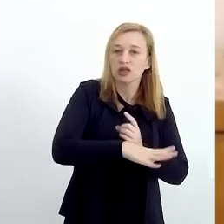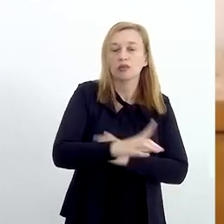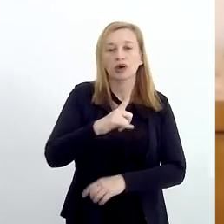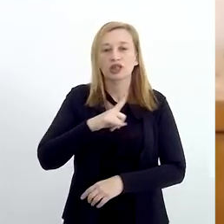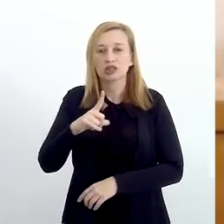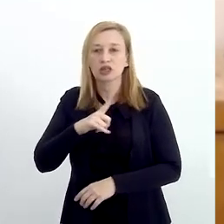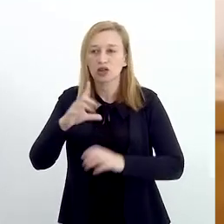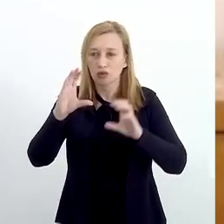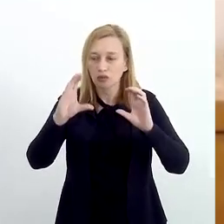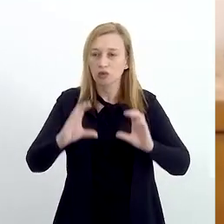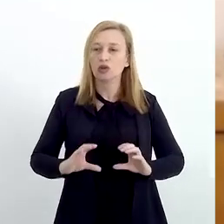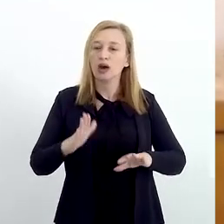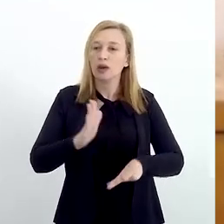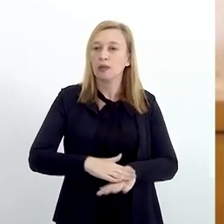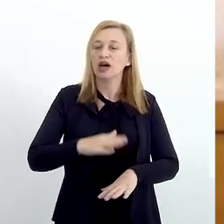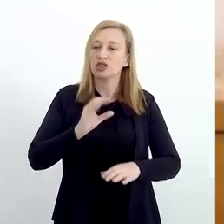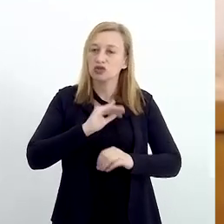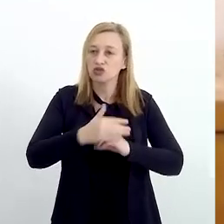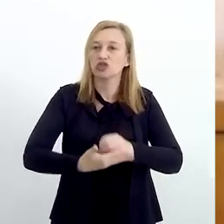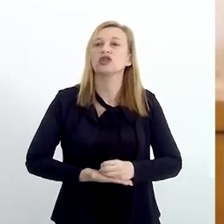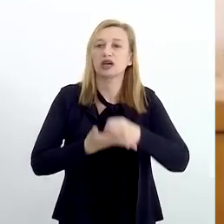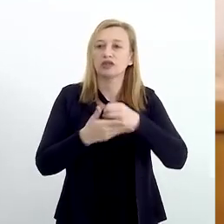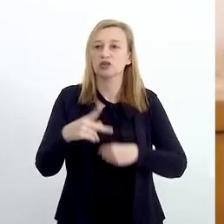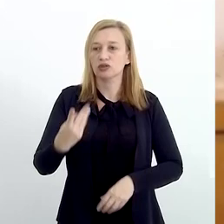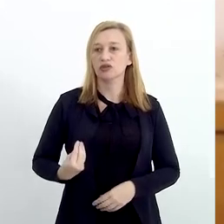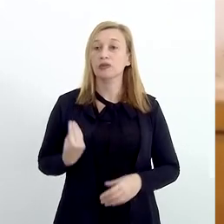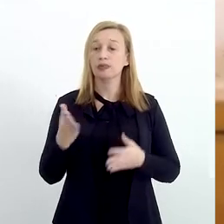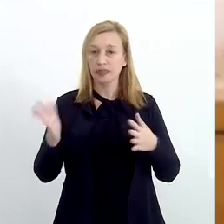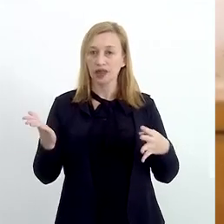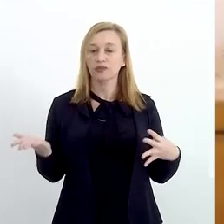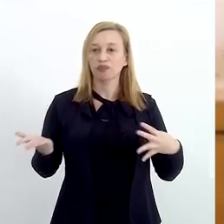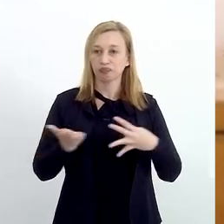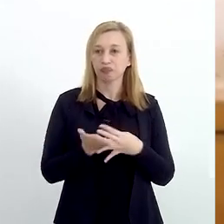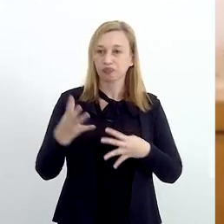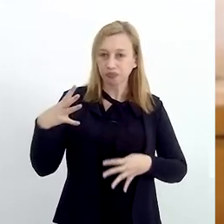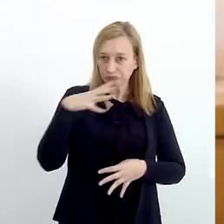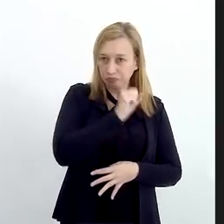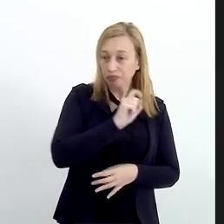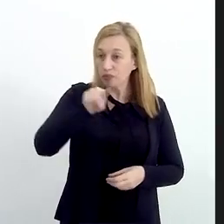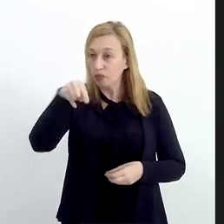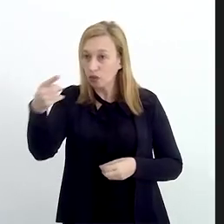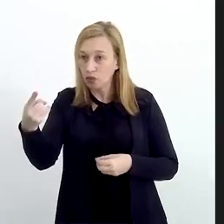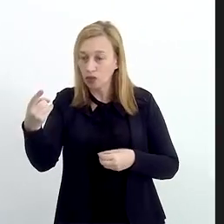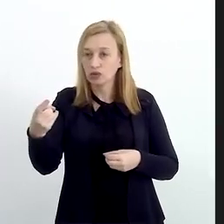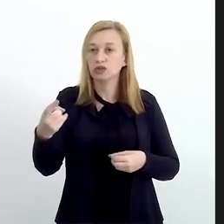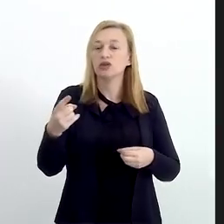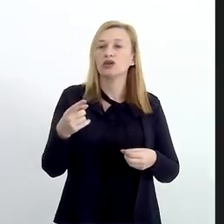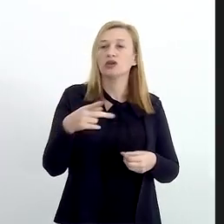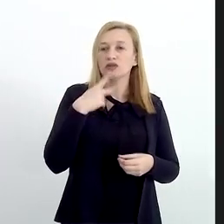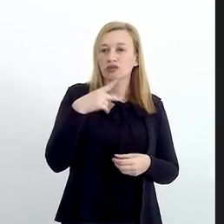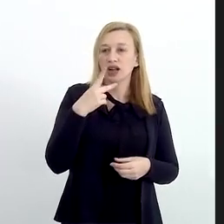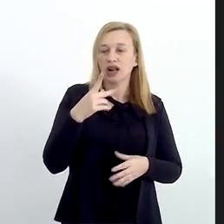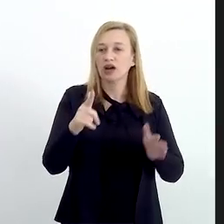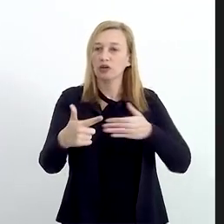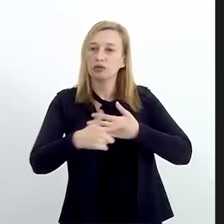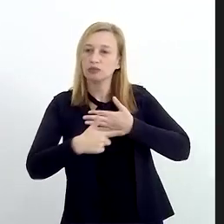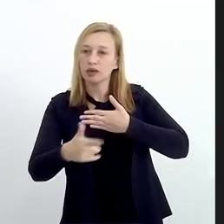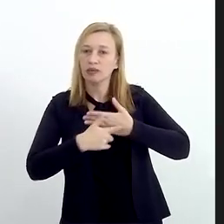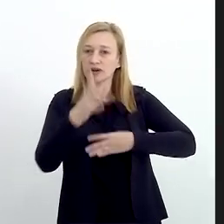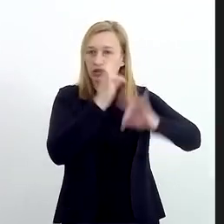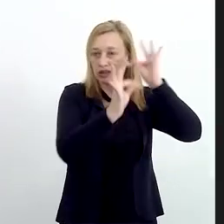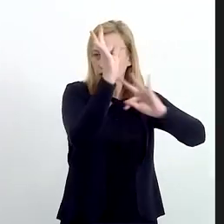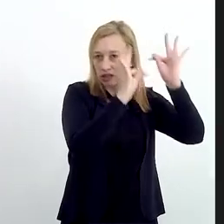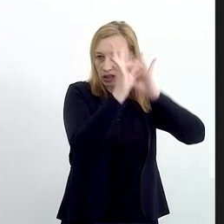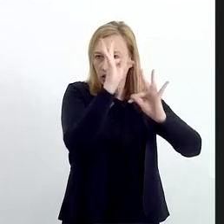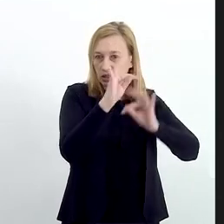sociedade para adquirir uma postura mais sustentável na sua maneira de ser a gente vai fazer um rápido intervalo no próximo bloco